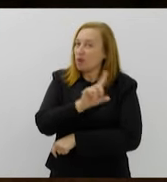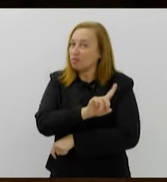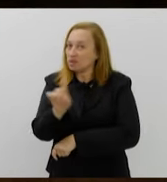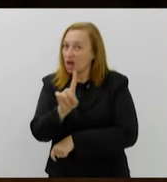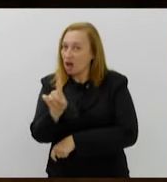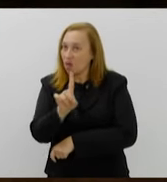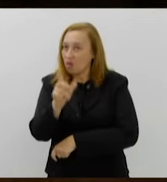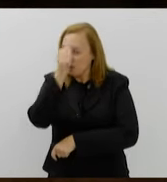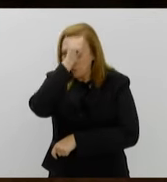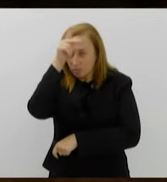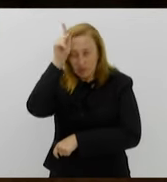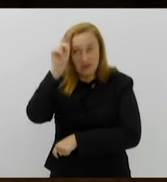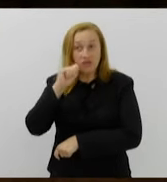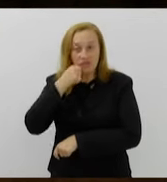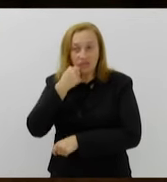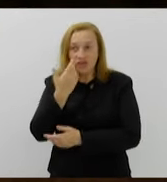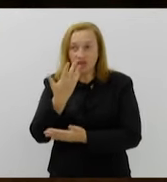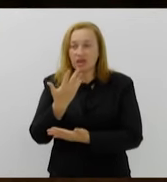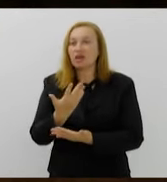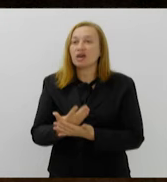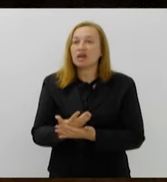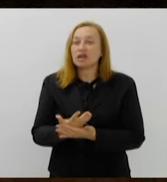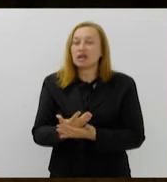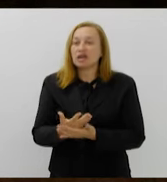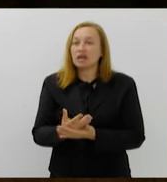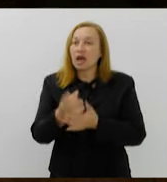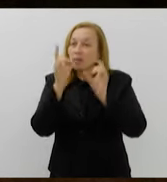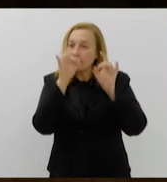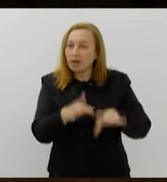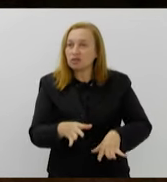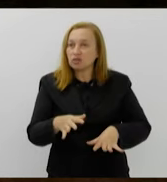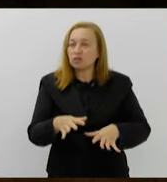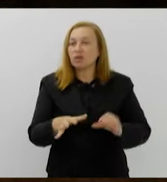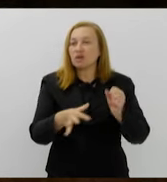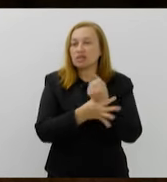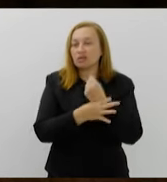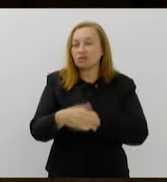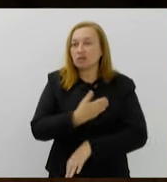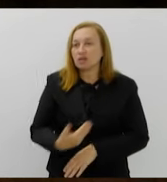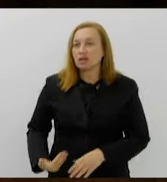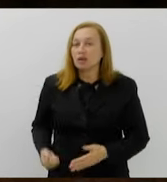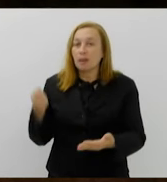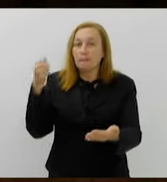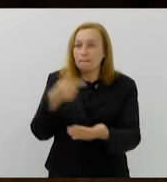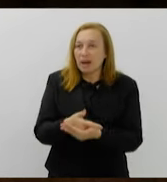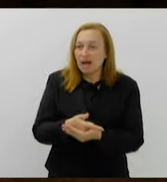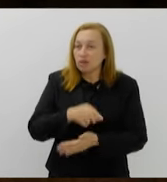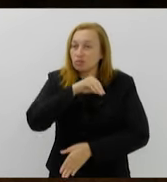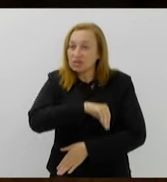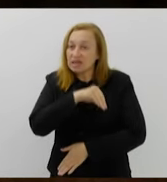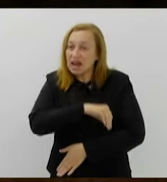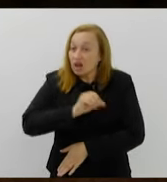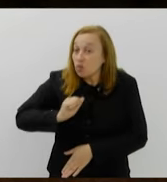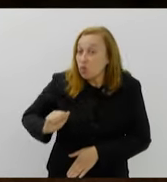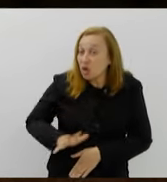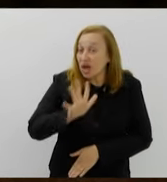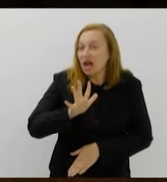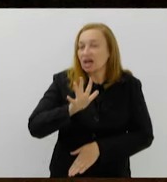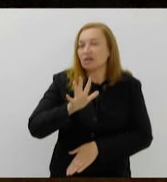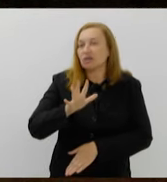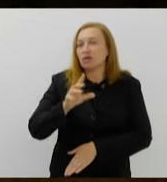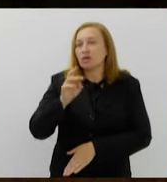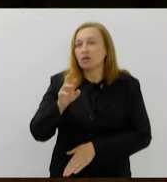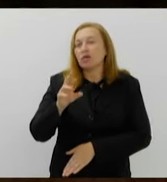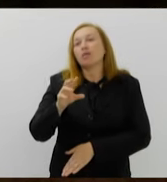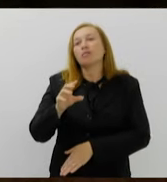o atual prefeito que lavou as mãos da Segurança Pública paga um salário de Marajá para o comandante